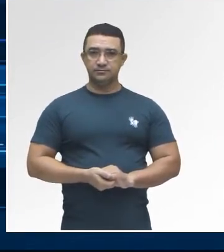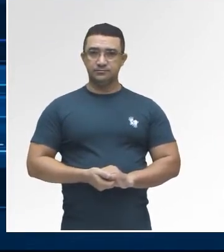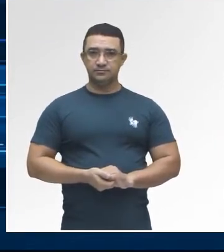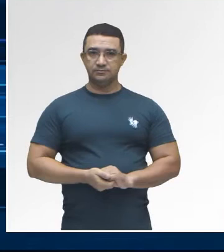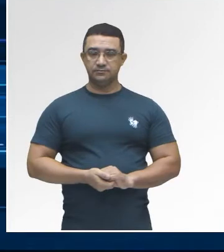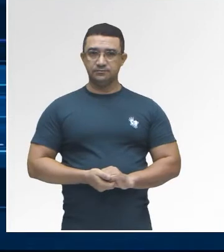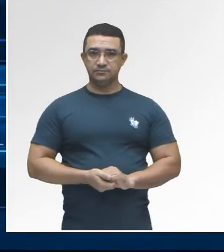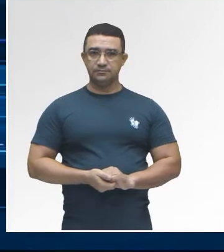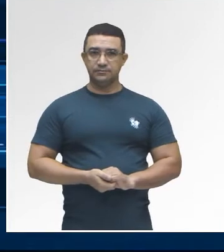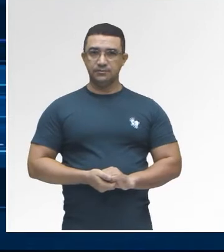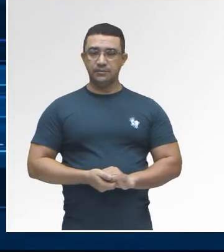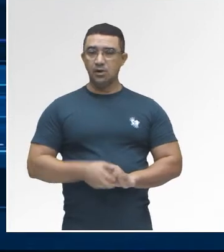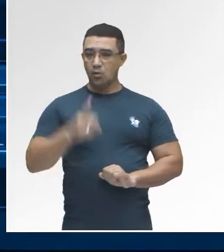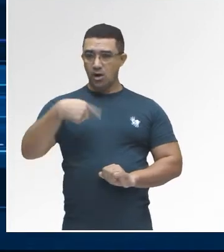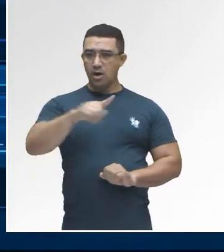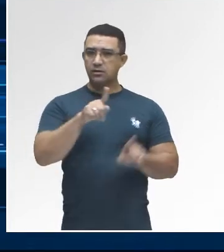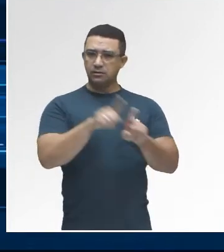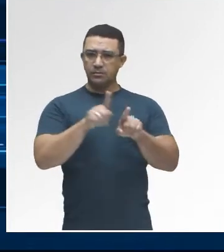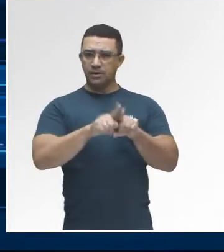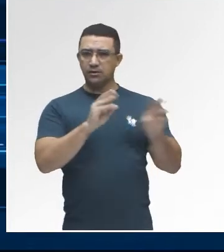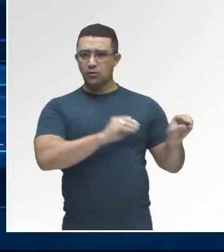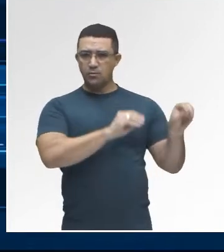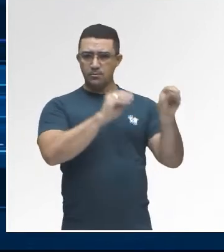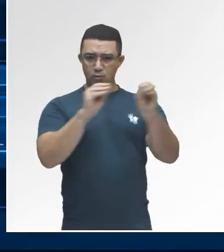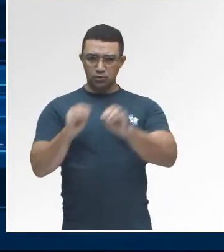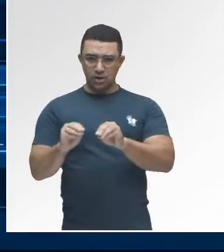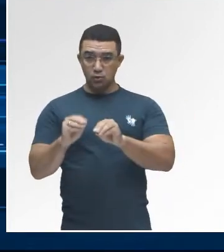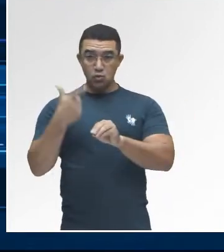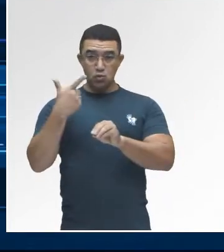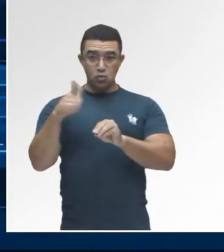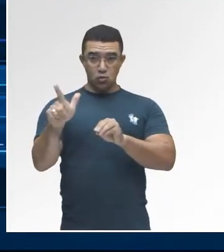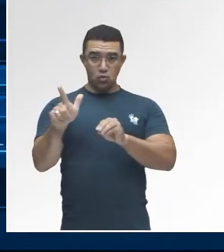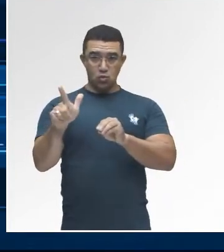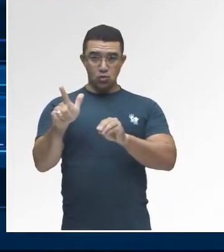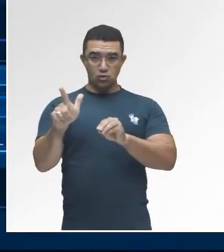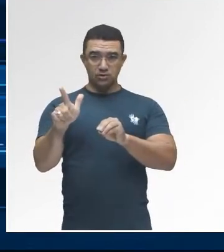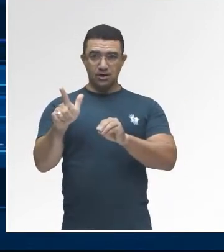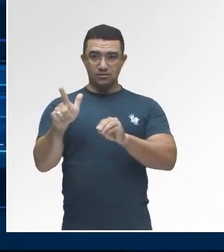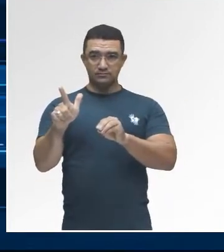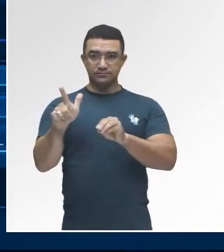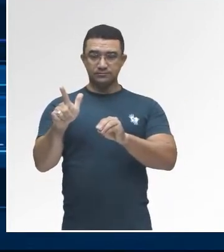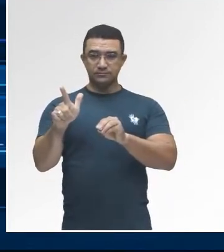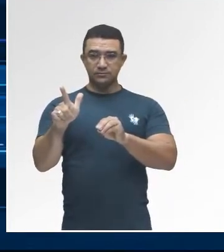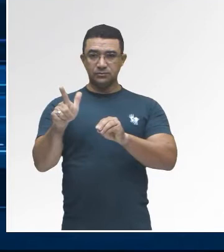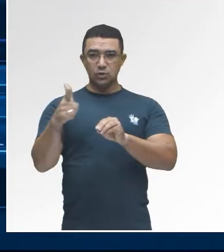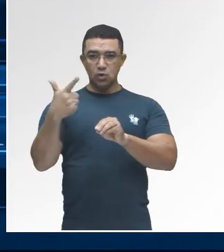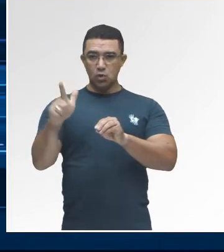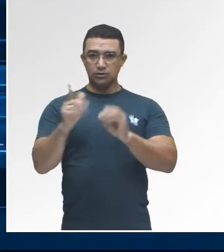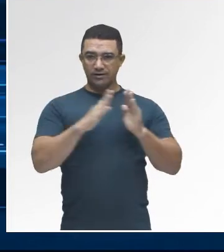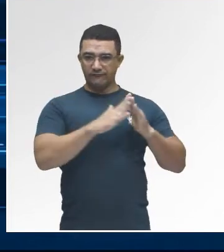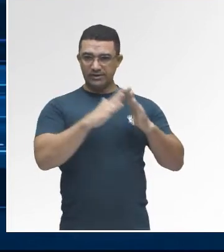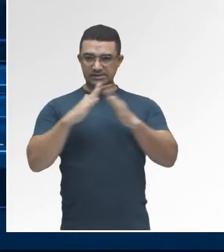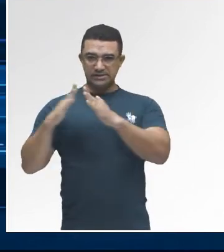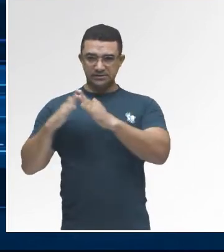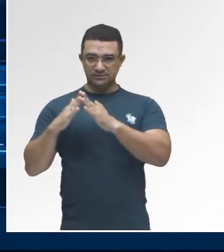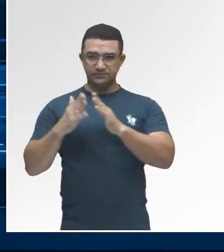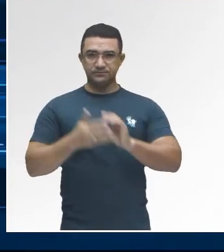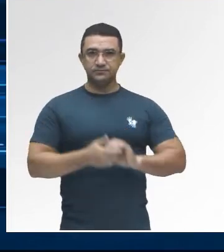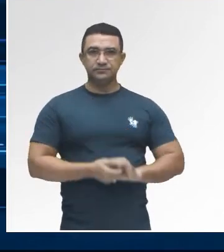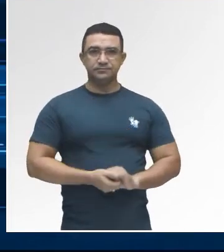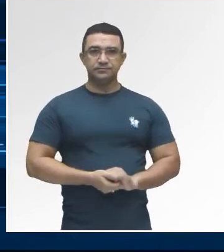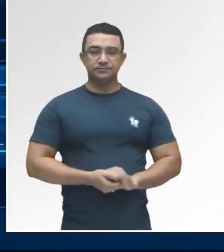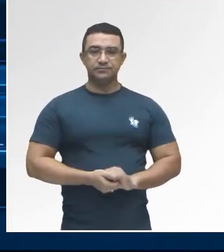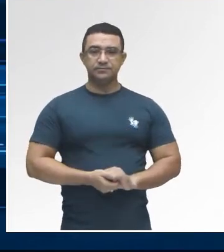neighborhood, né, eles estão mudando, né, se mudando para uma outra neighborhood, outra vizinhança,